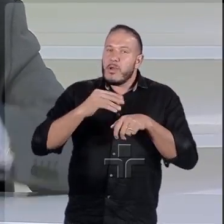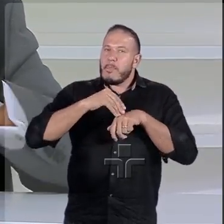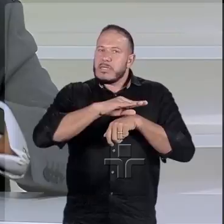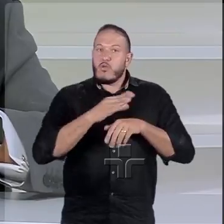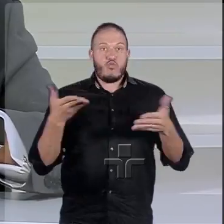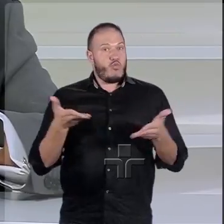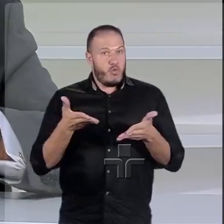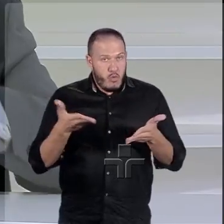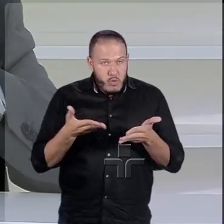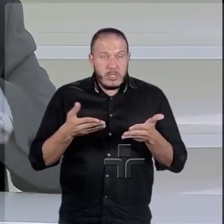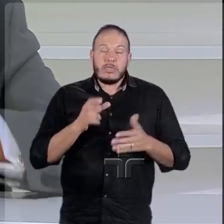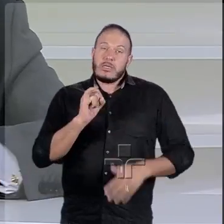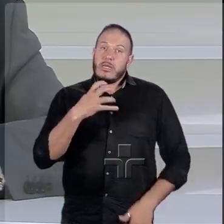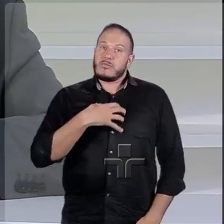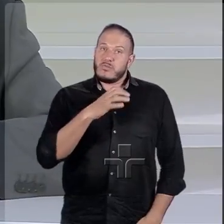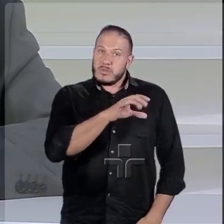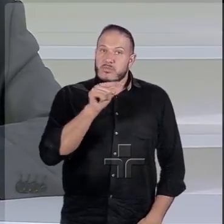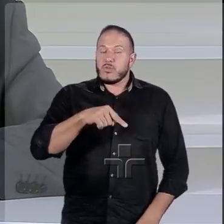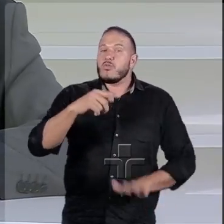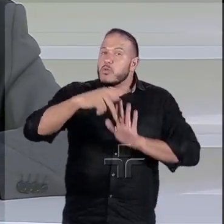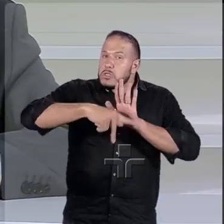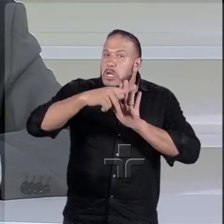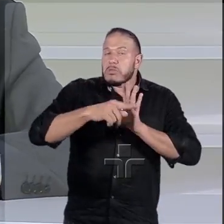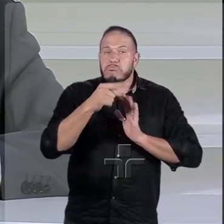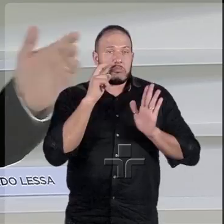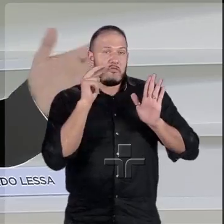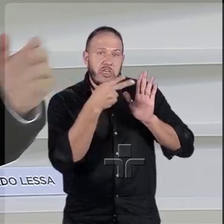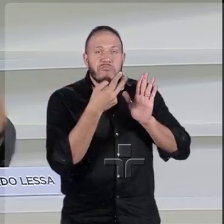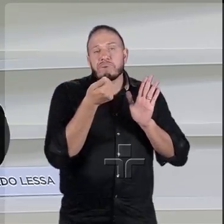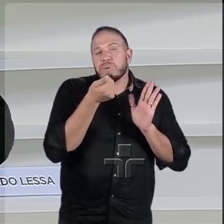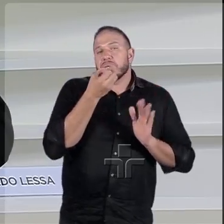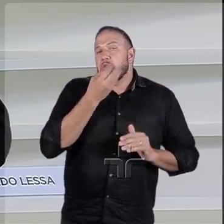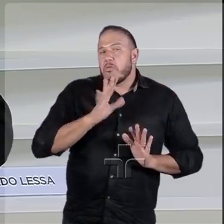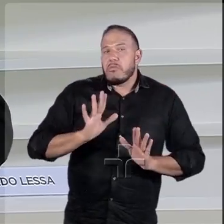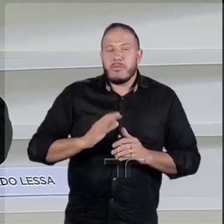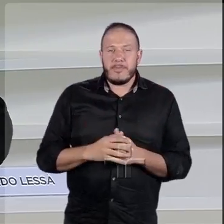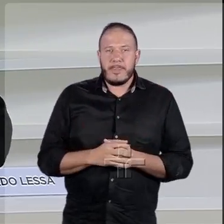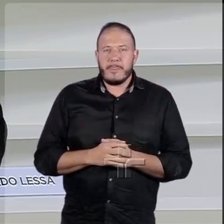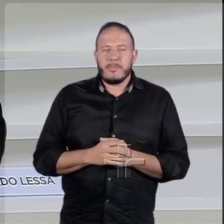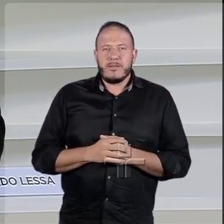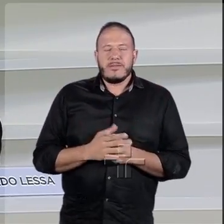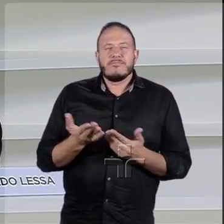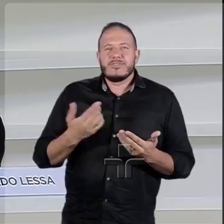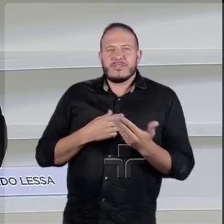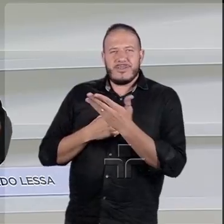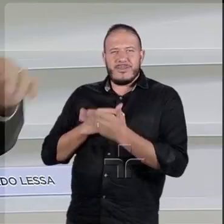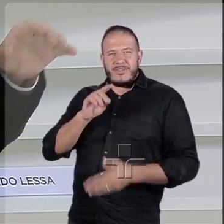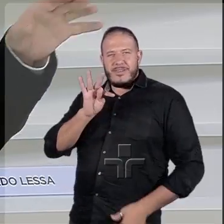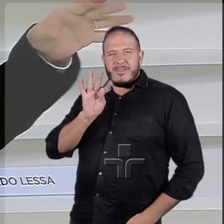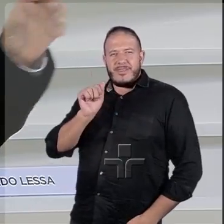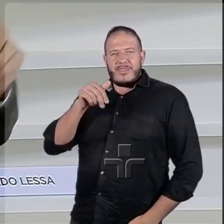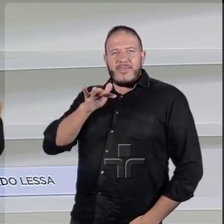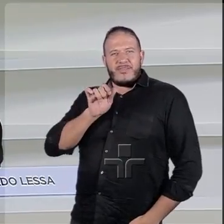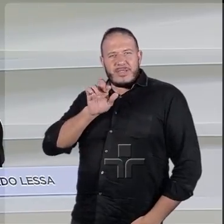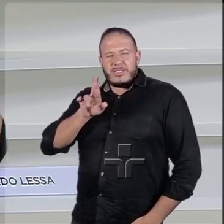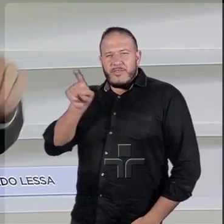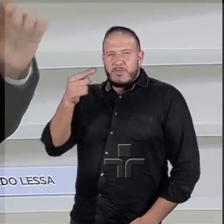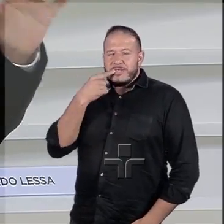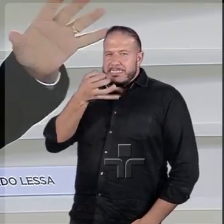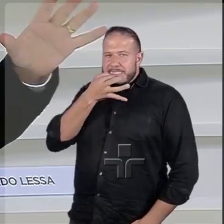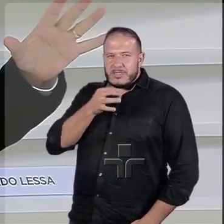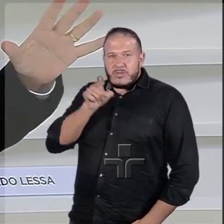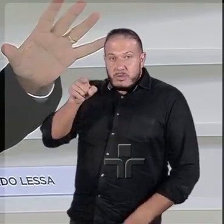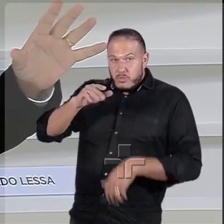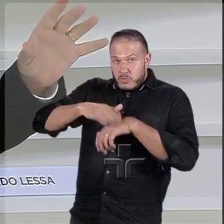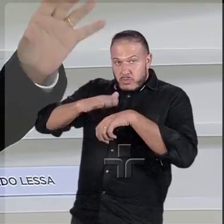hoje. E, nesse caso, é um projeto muito bom. Tafner, já que você foi citado nominalmente, o que é do